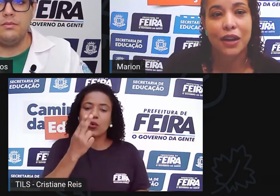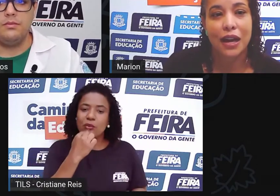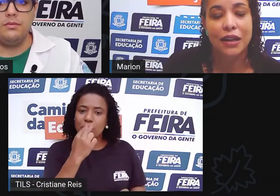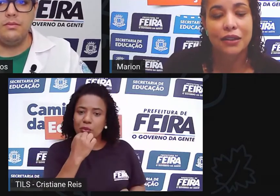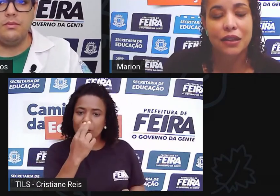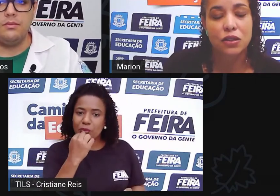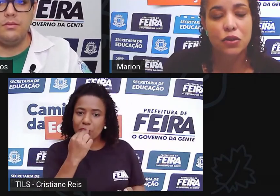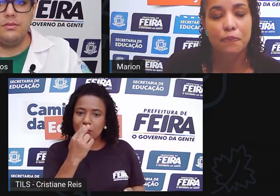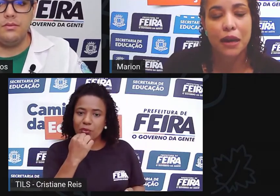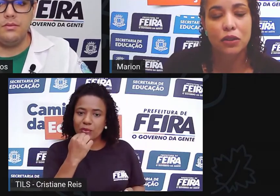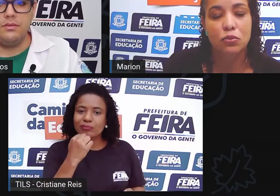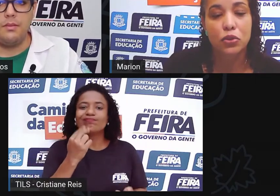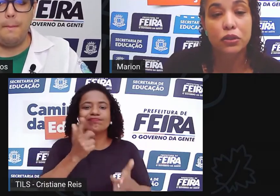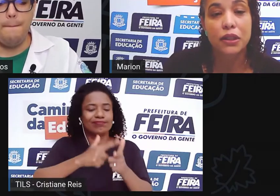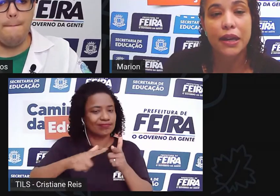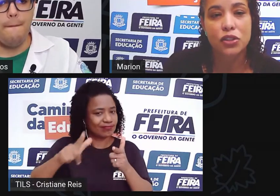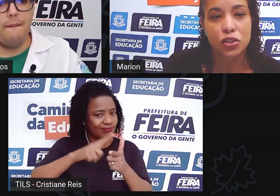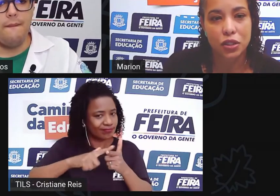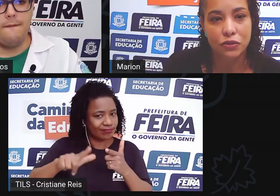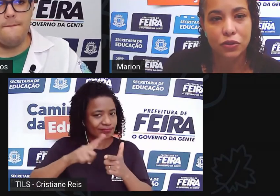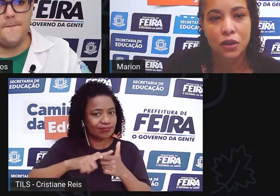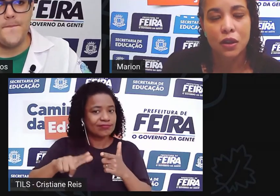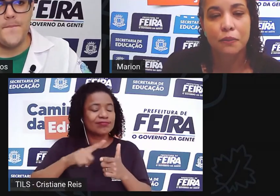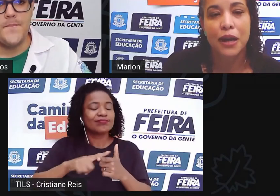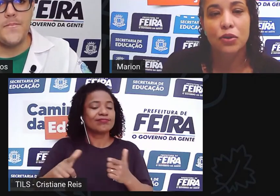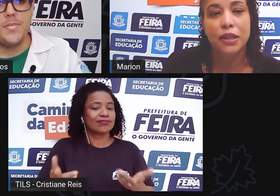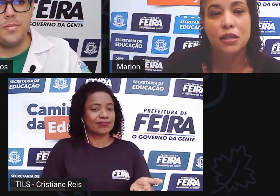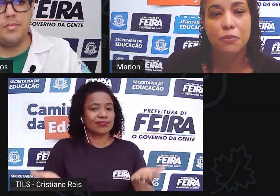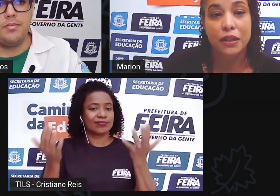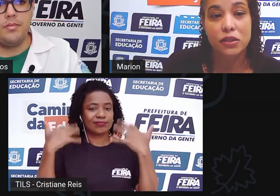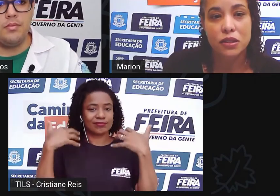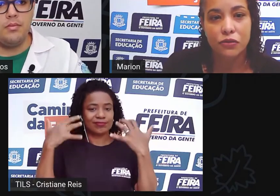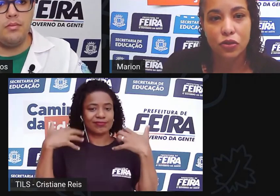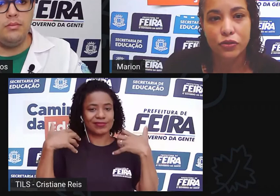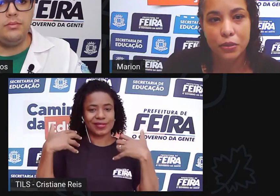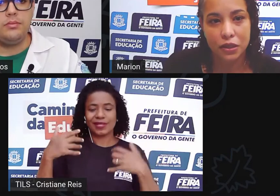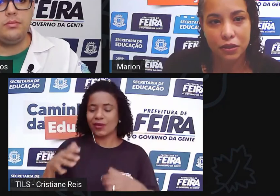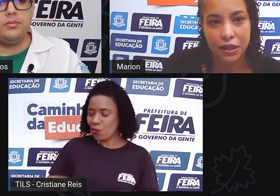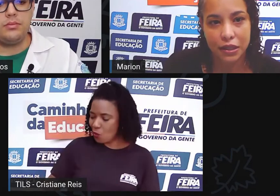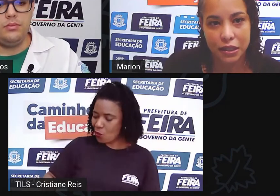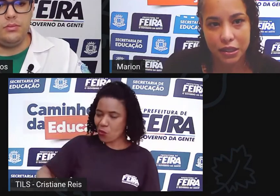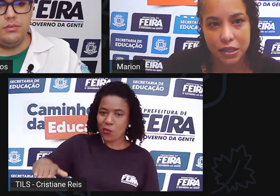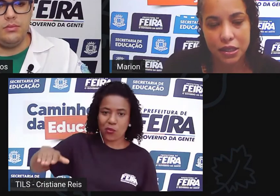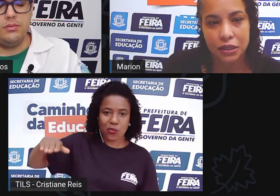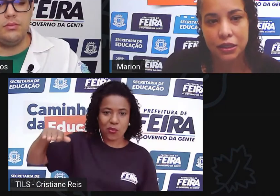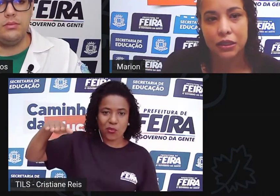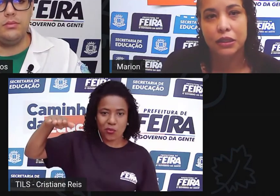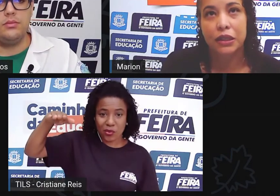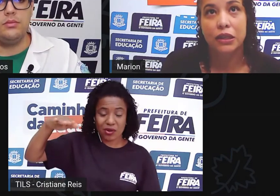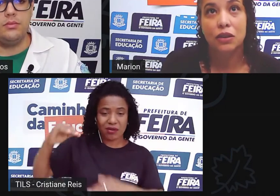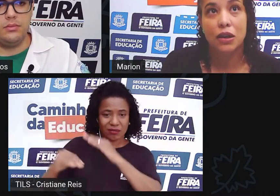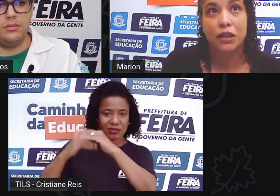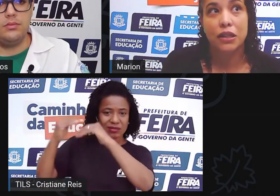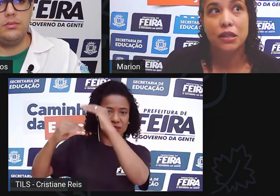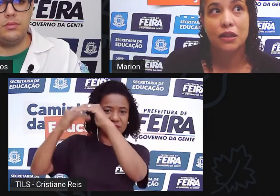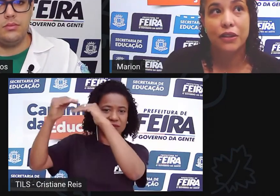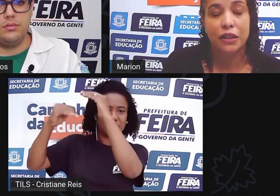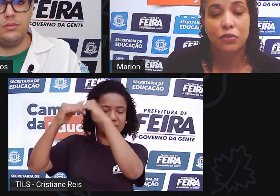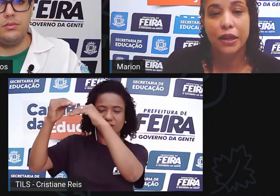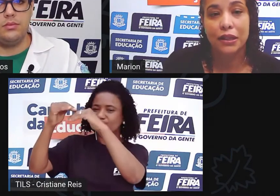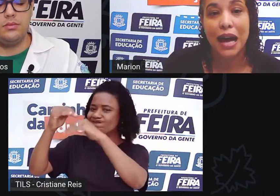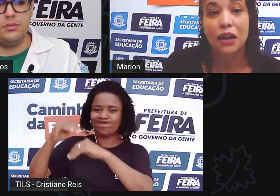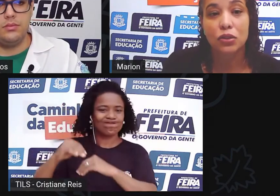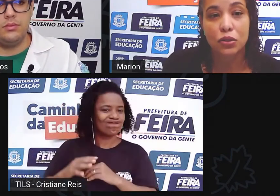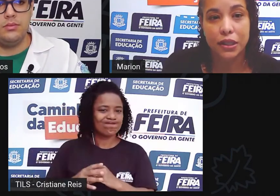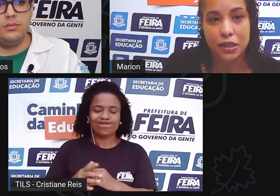ela vai trazer um impacto muito negativo para o crescimento e desenvolvimento da criança, né? Então, a criança vai ter